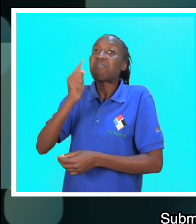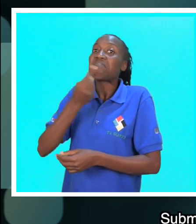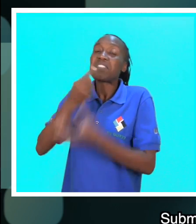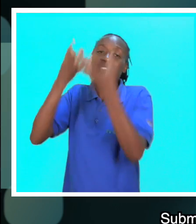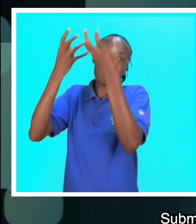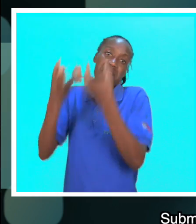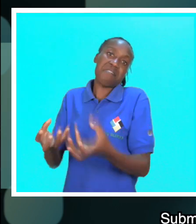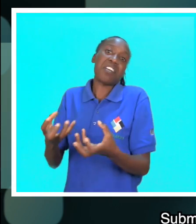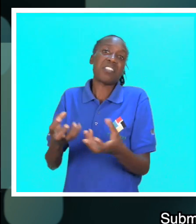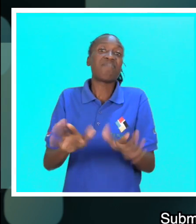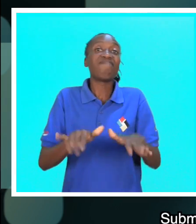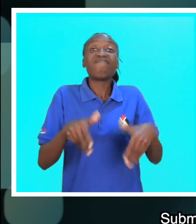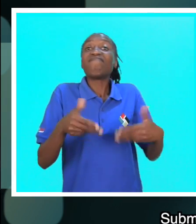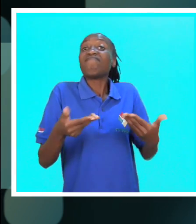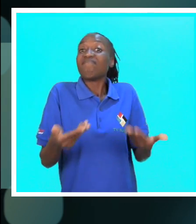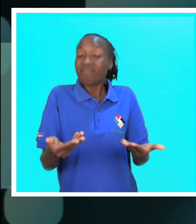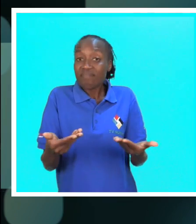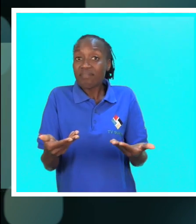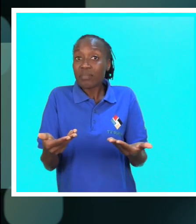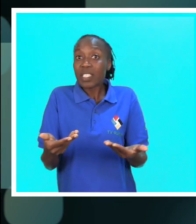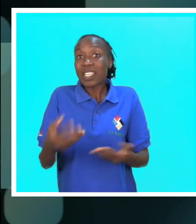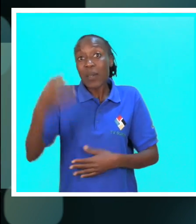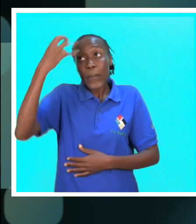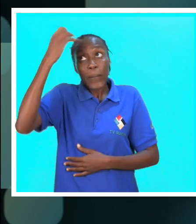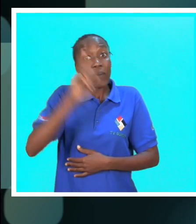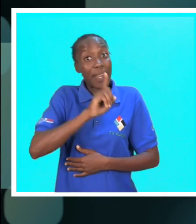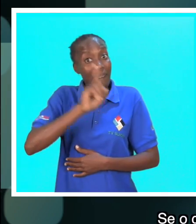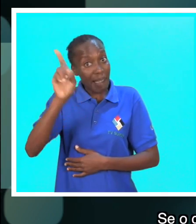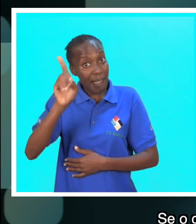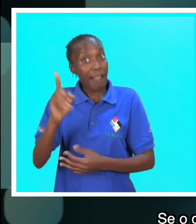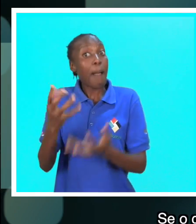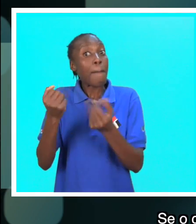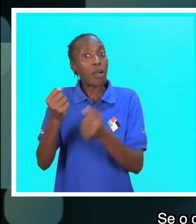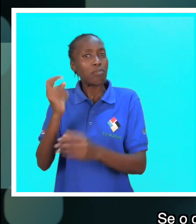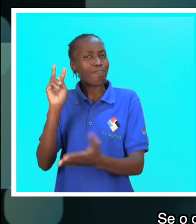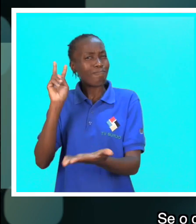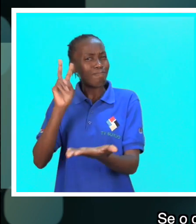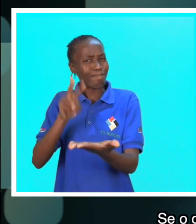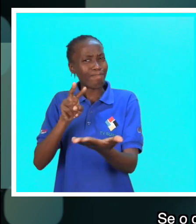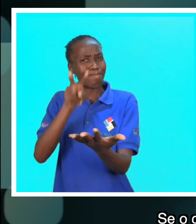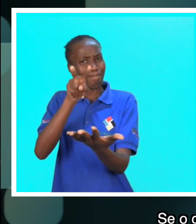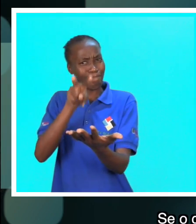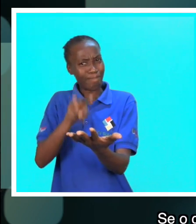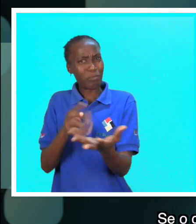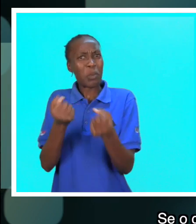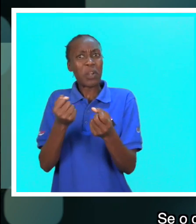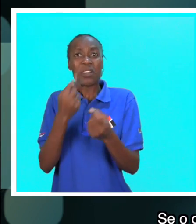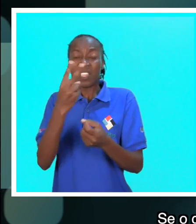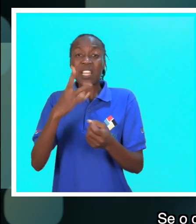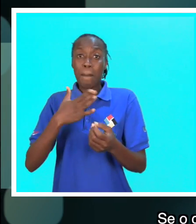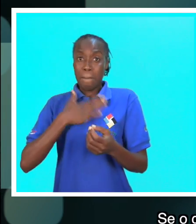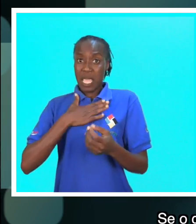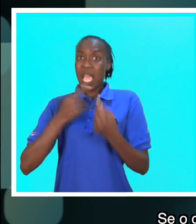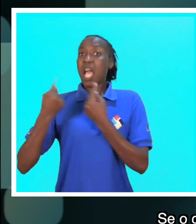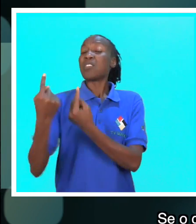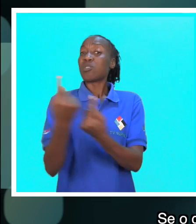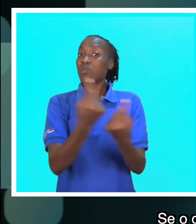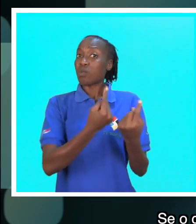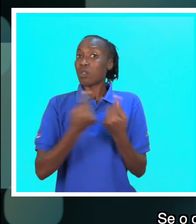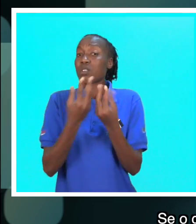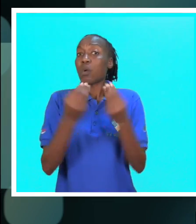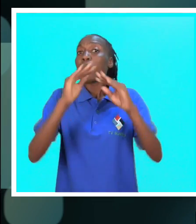solução nisso. Então, se pudesse o governo para ver se de uma situação como